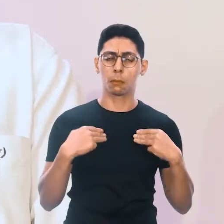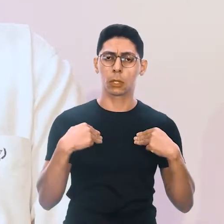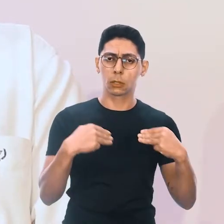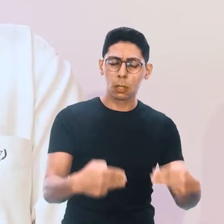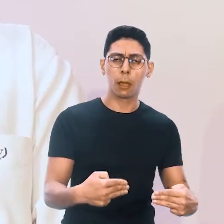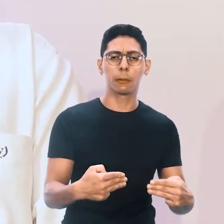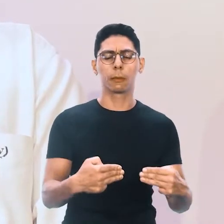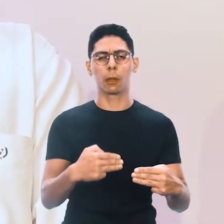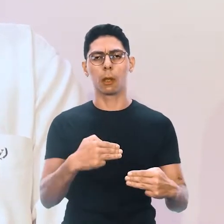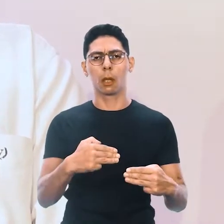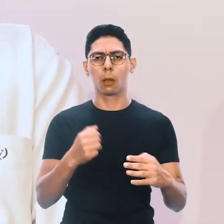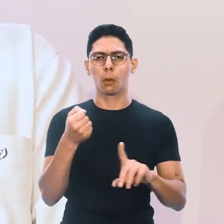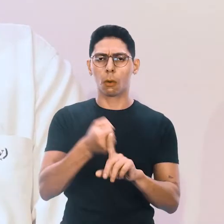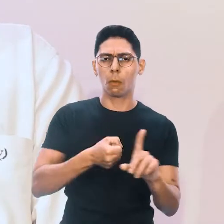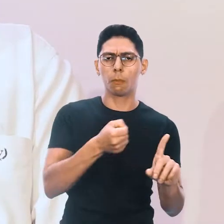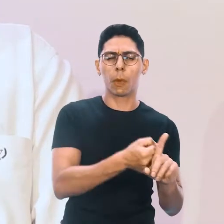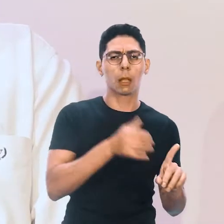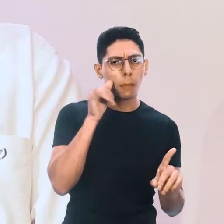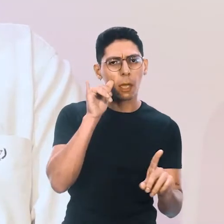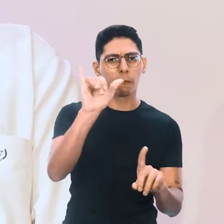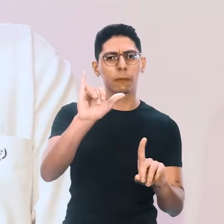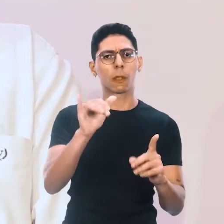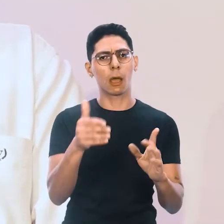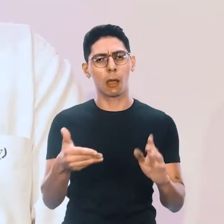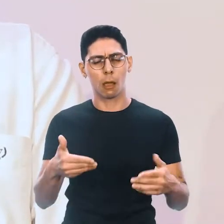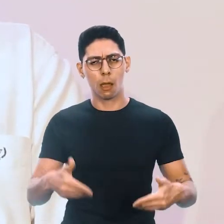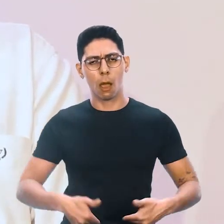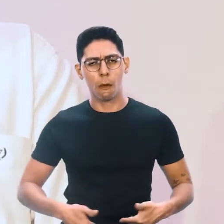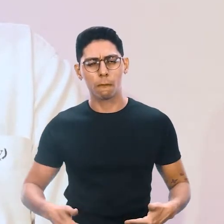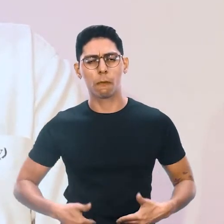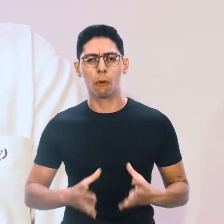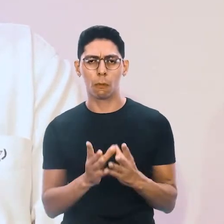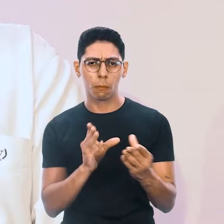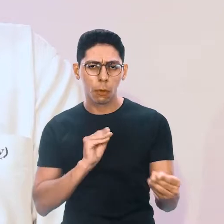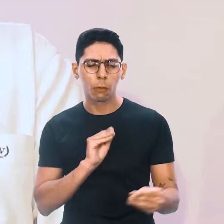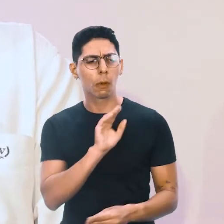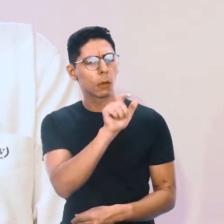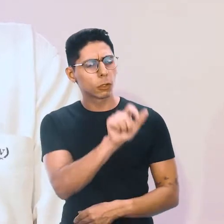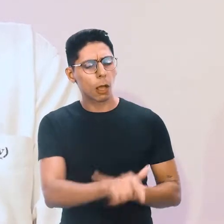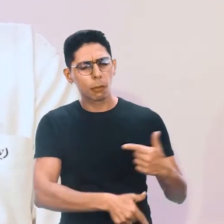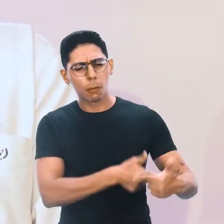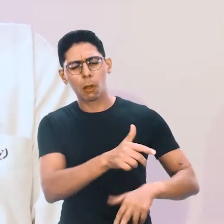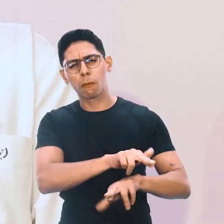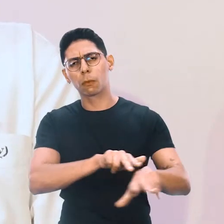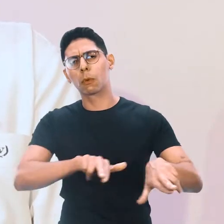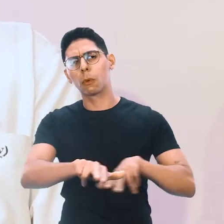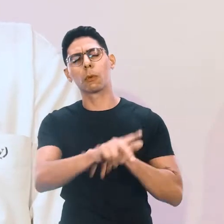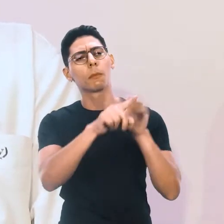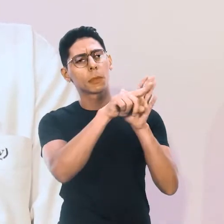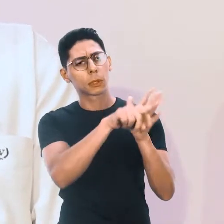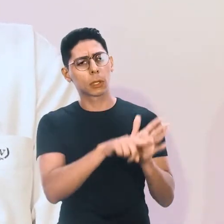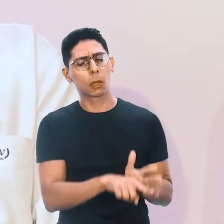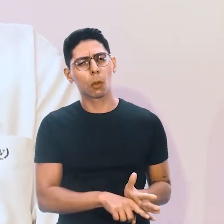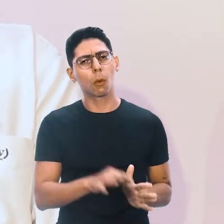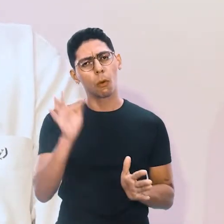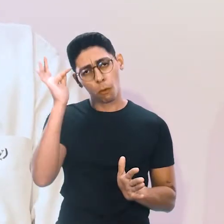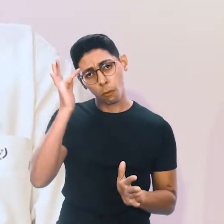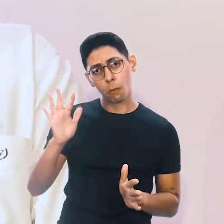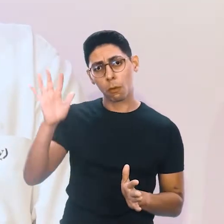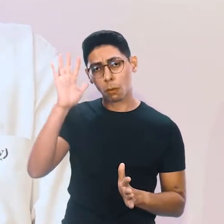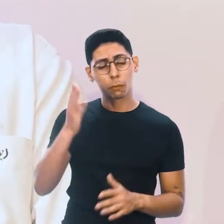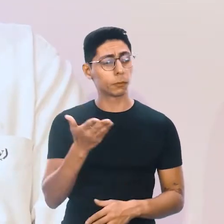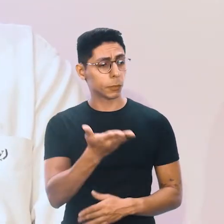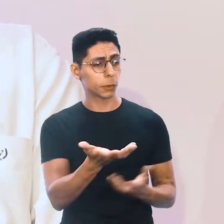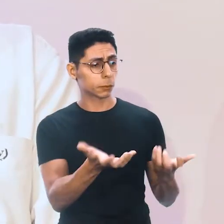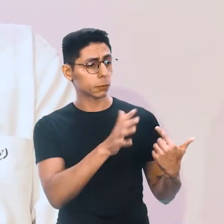à Fome, já fez aí uma série de serviços, pesquisador, filósofo. Então esse é o Tuca que eu